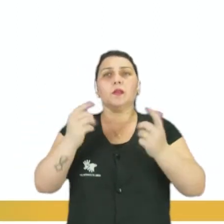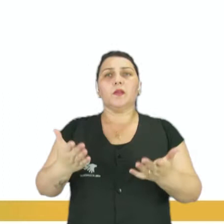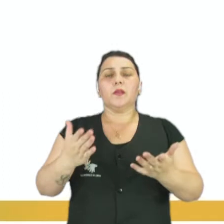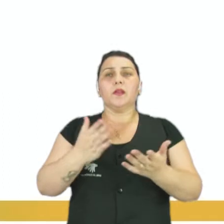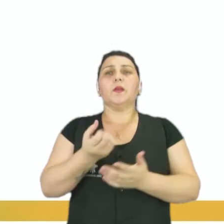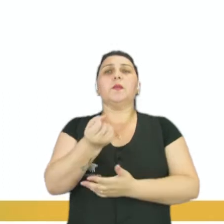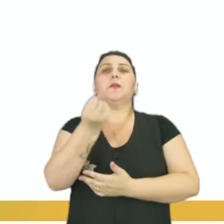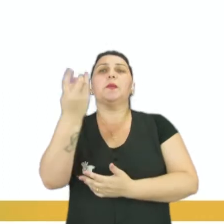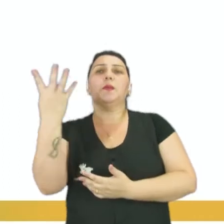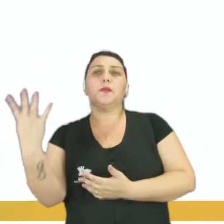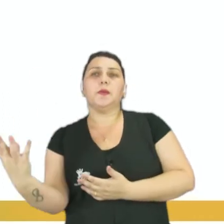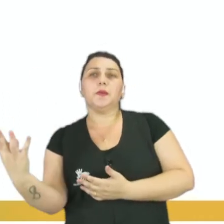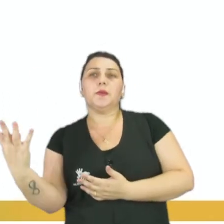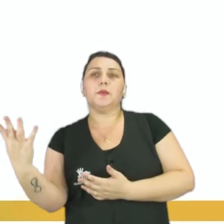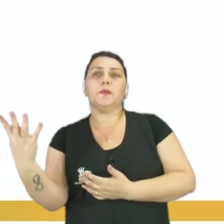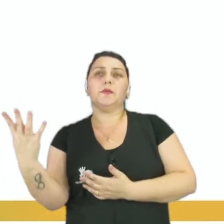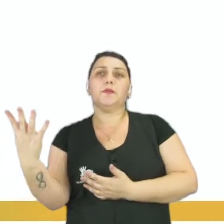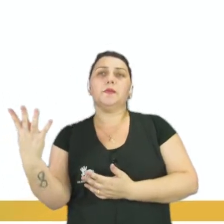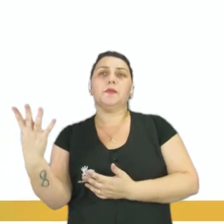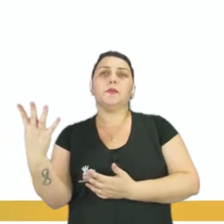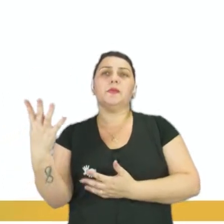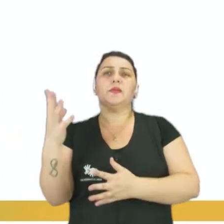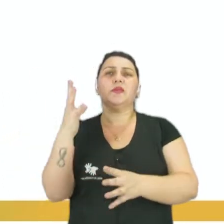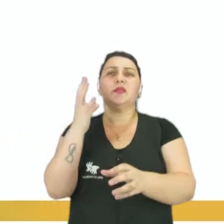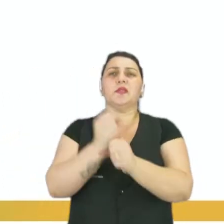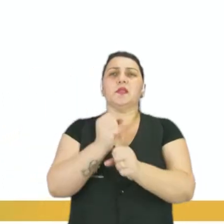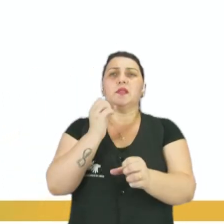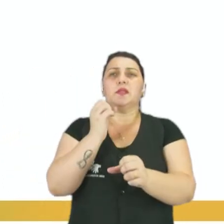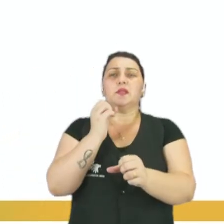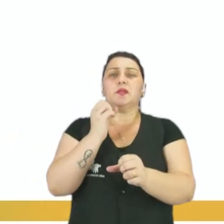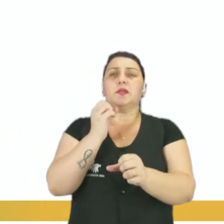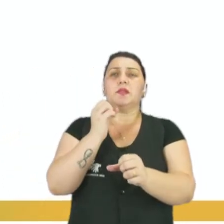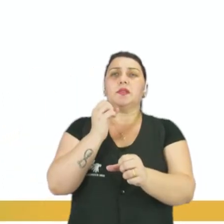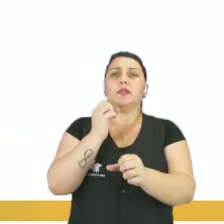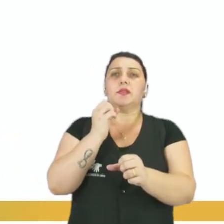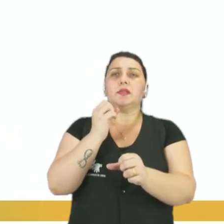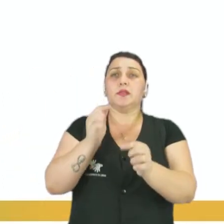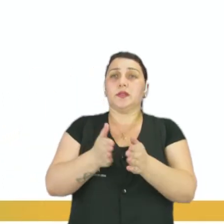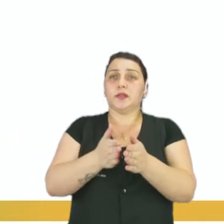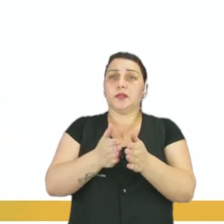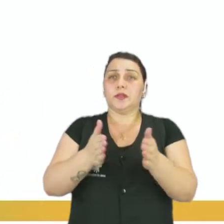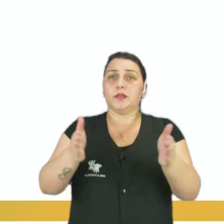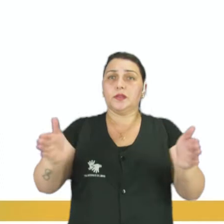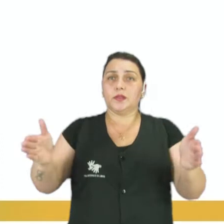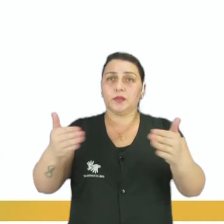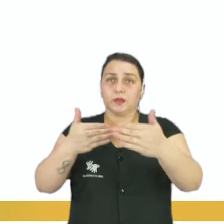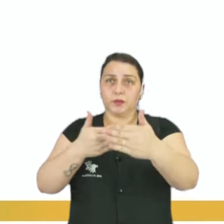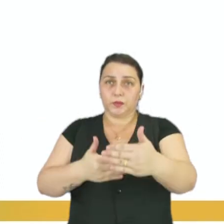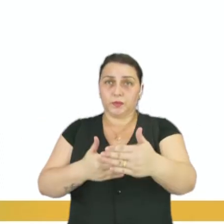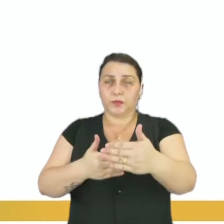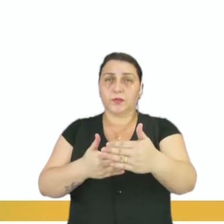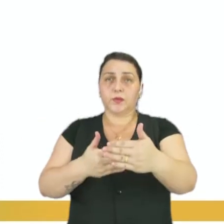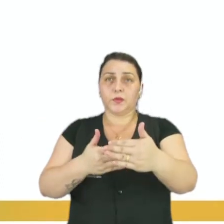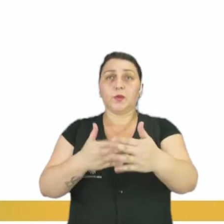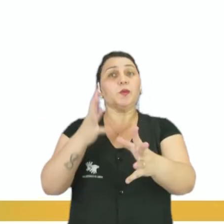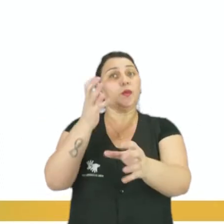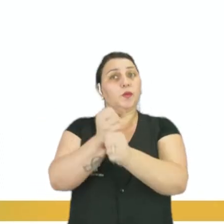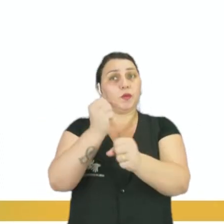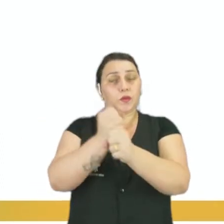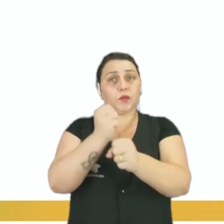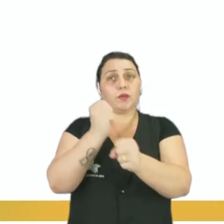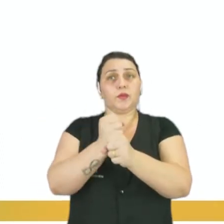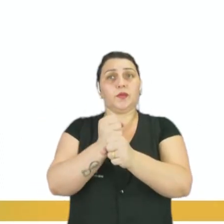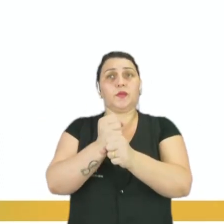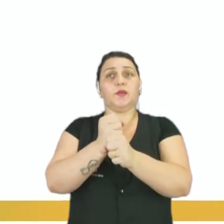a quantidade do tamanho do comprimento da camisa e o eixo do Y que é o total